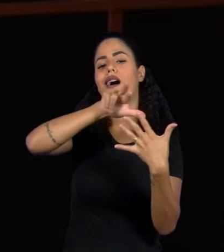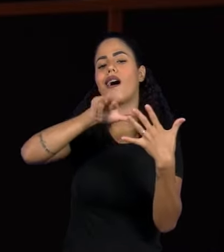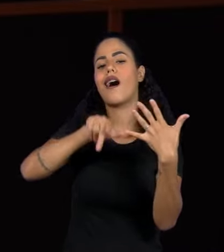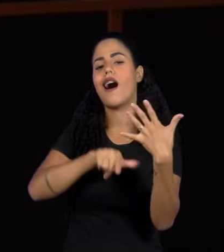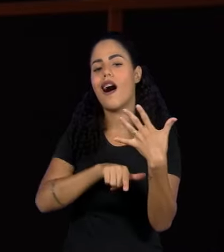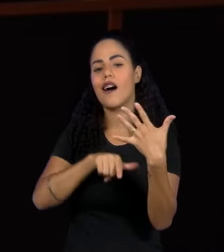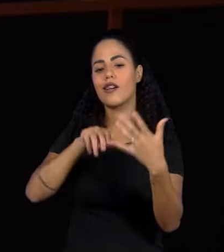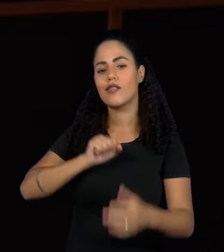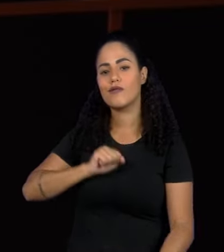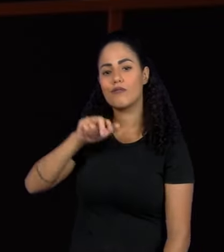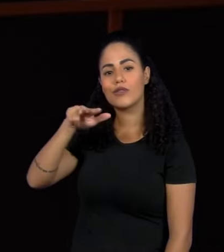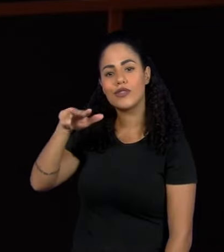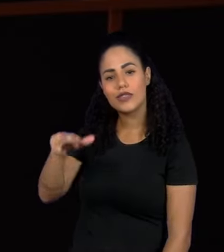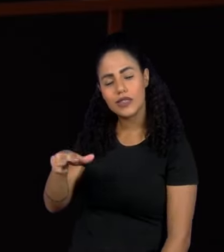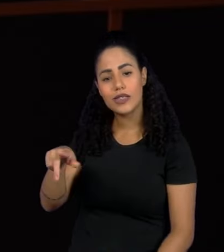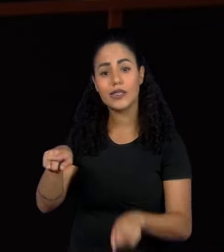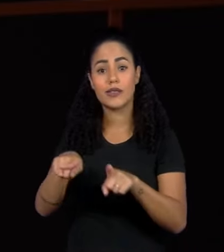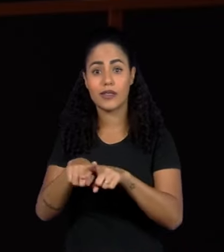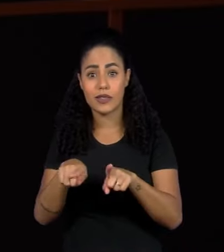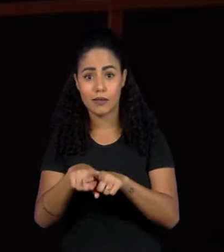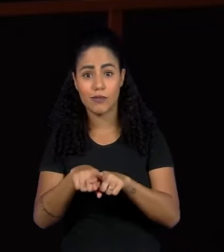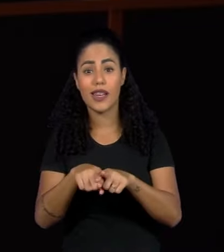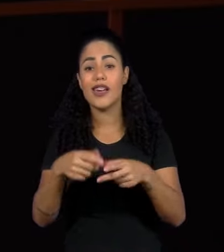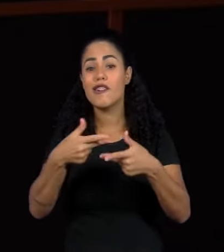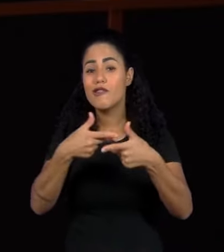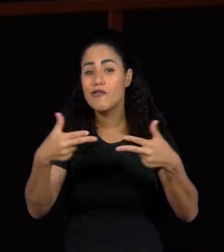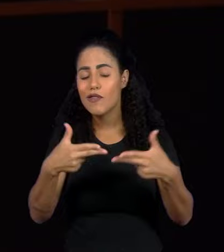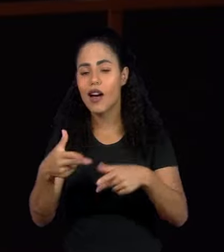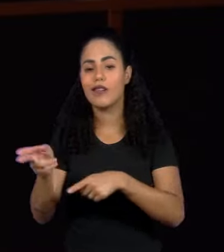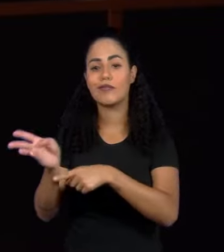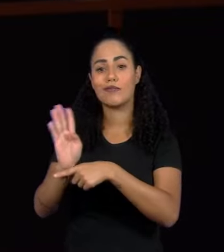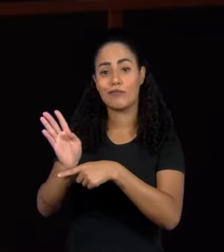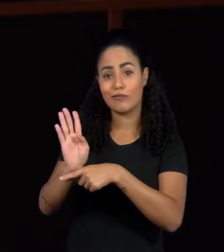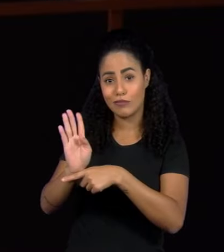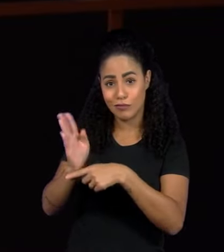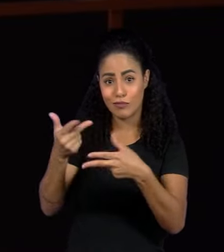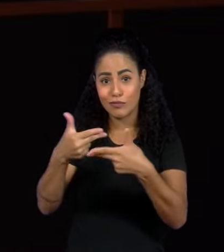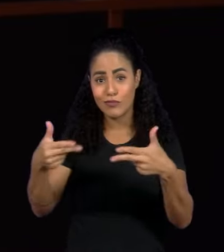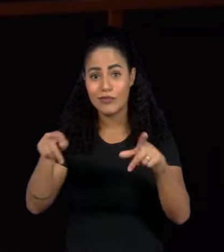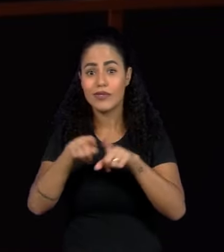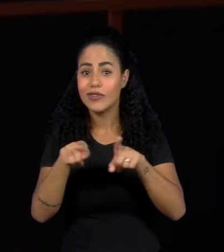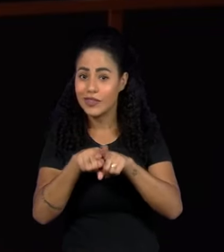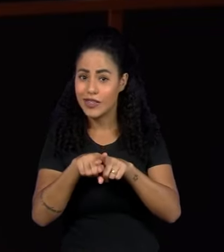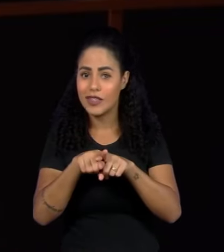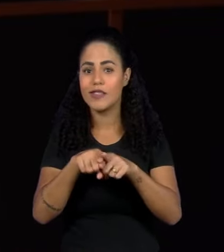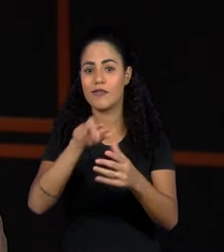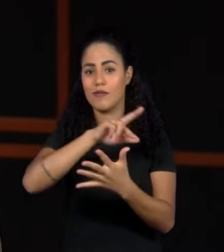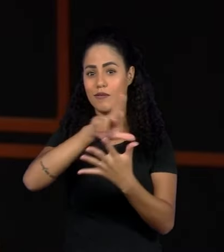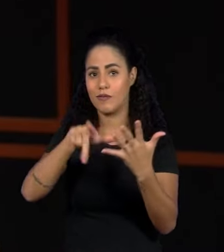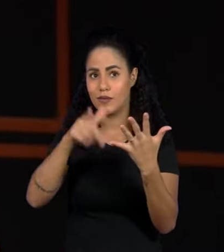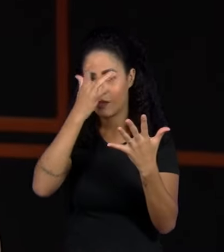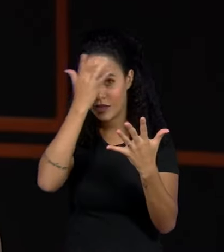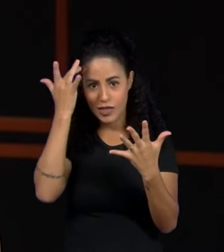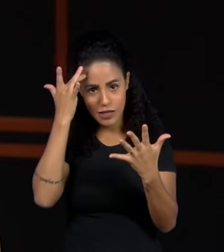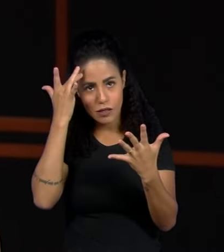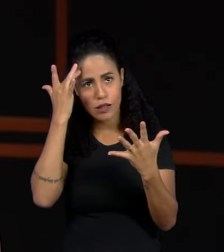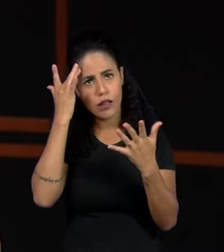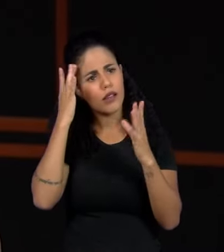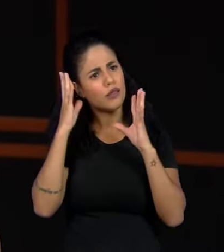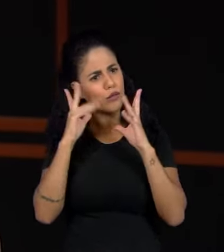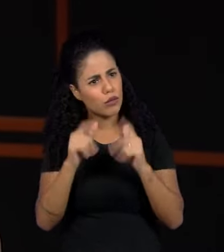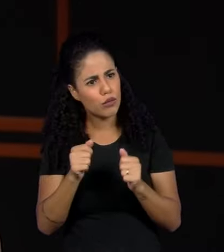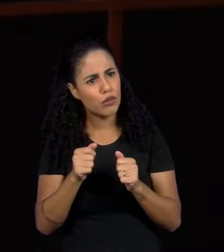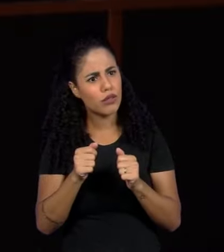Portugal e Moçambique, dos filmes que ele fez lá e também do Glauber Rocha e da Lina Bobardi. Tudo isso.